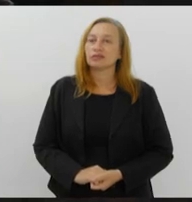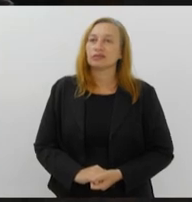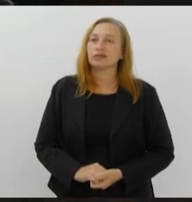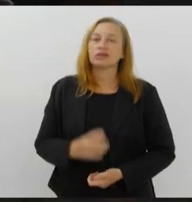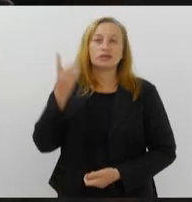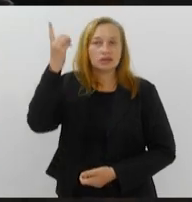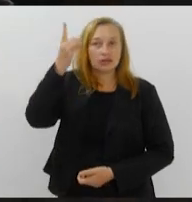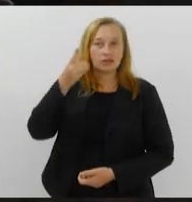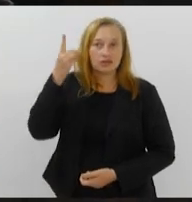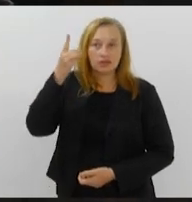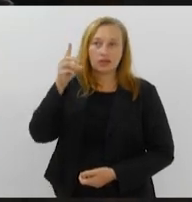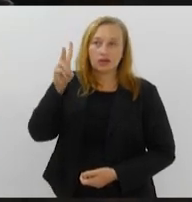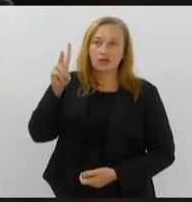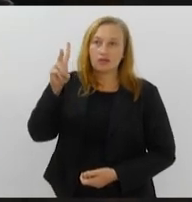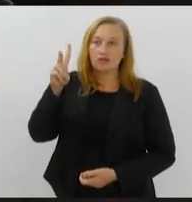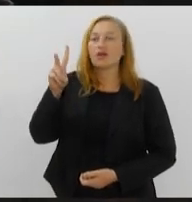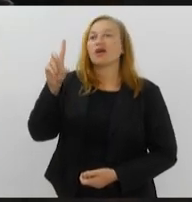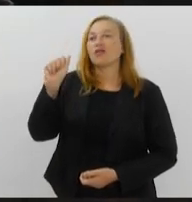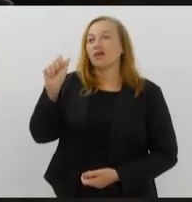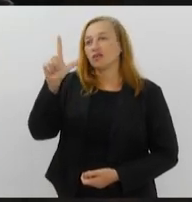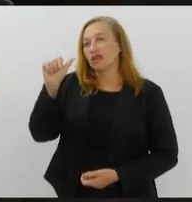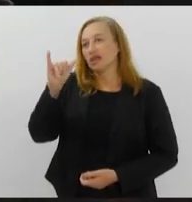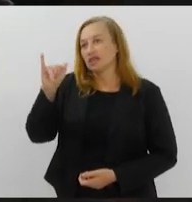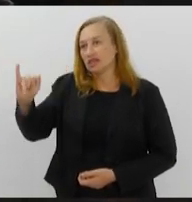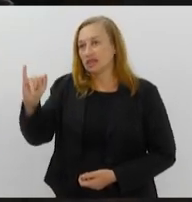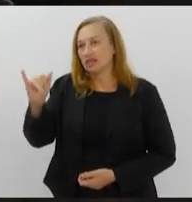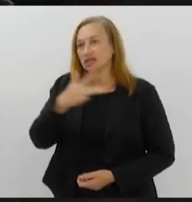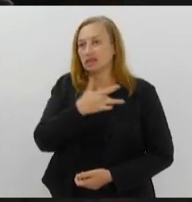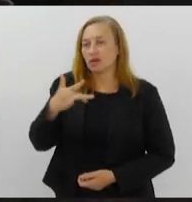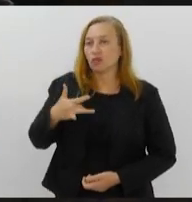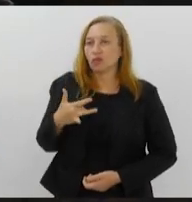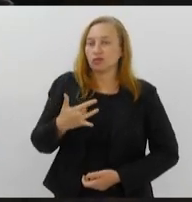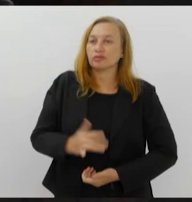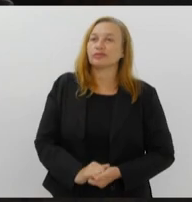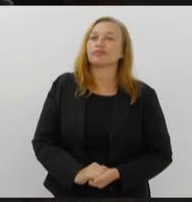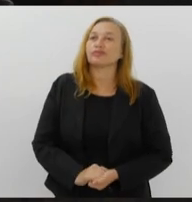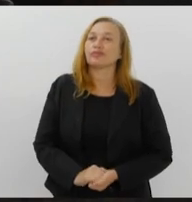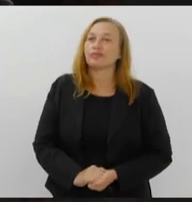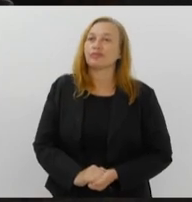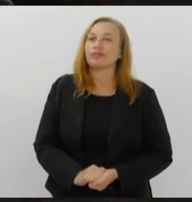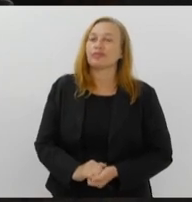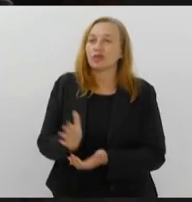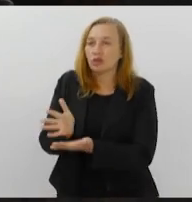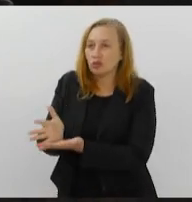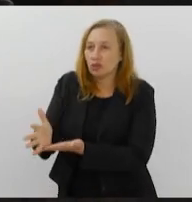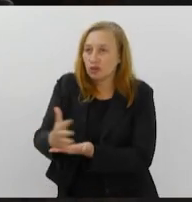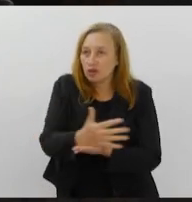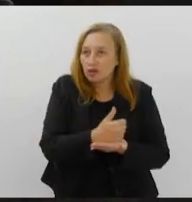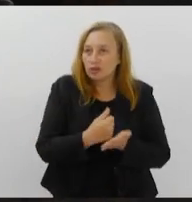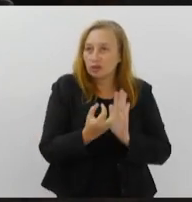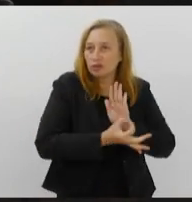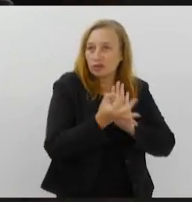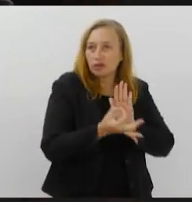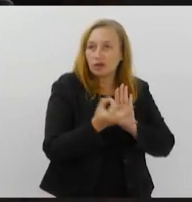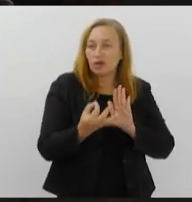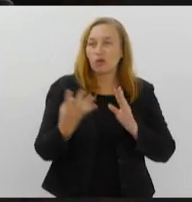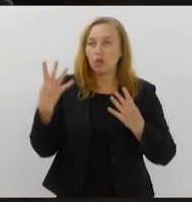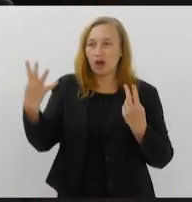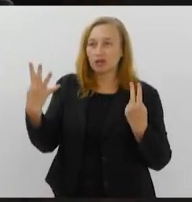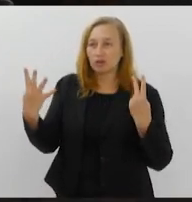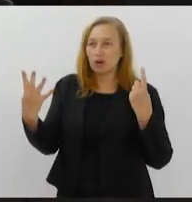Deputado Valdeci da Saúde. Bom, colhidos os pareceres dos membros, 4-1